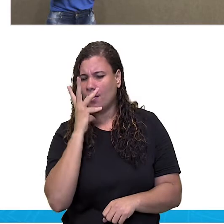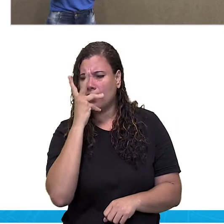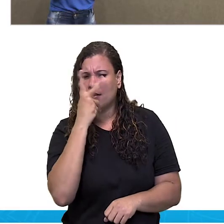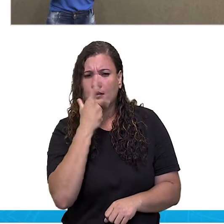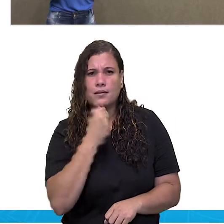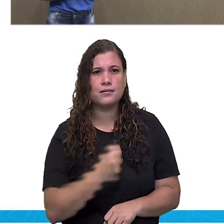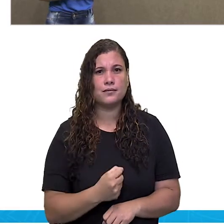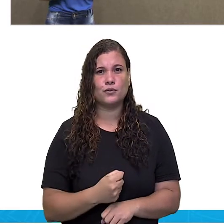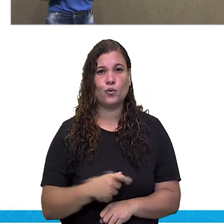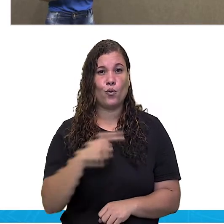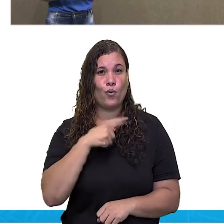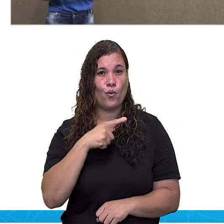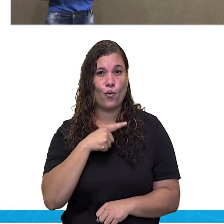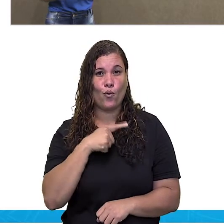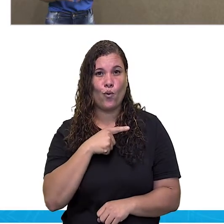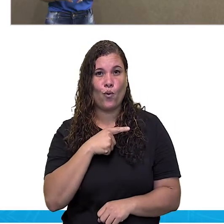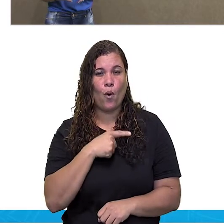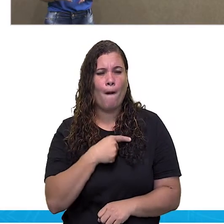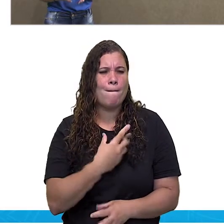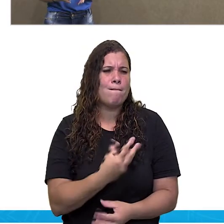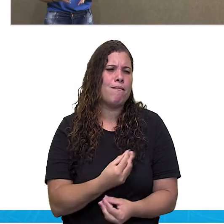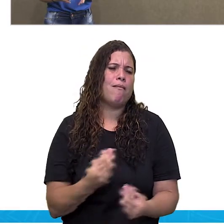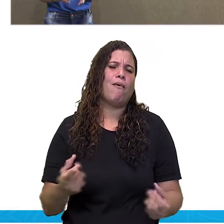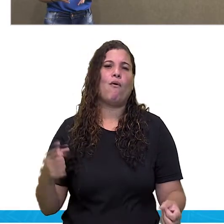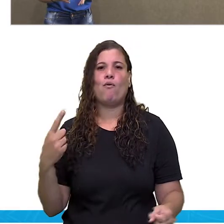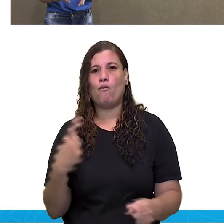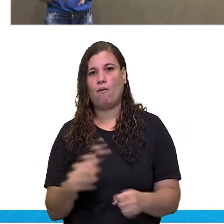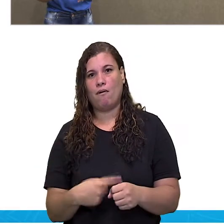temos muitas e muitas cidades